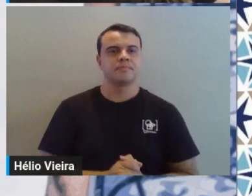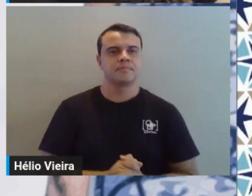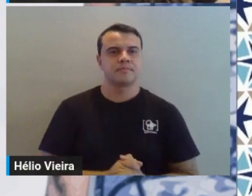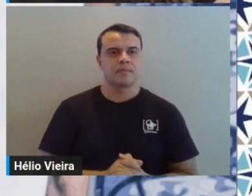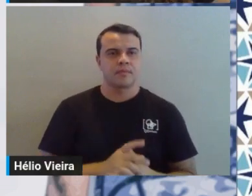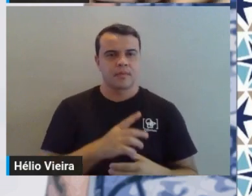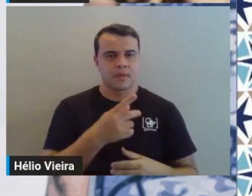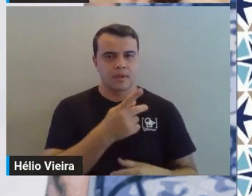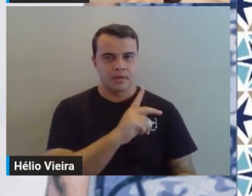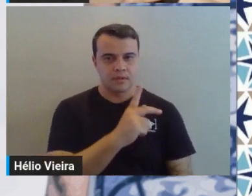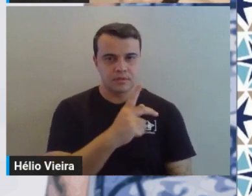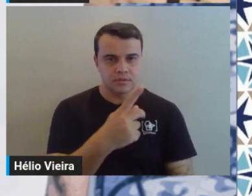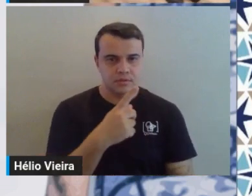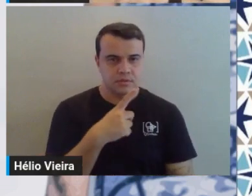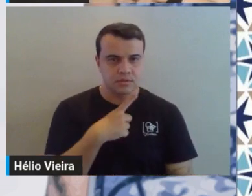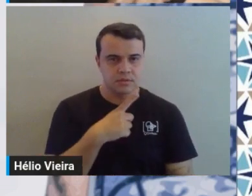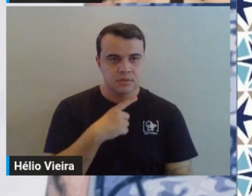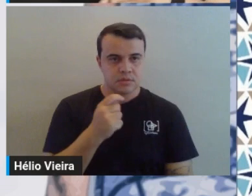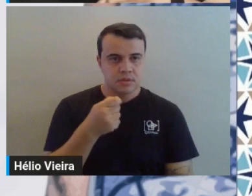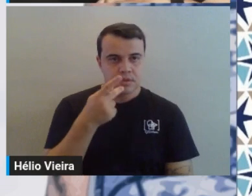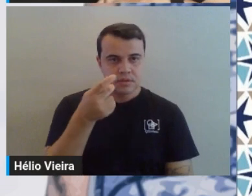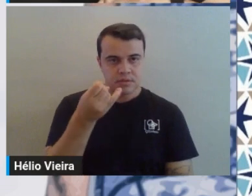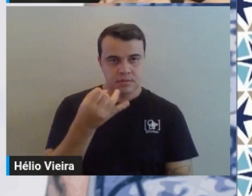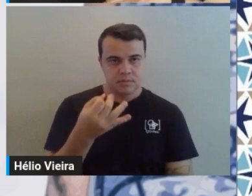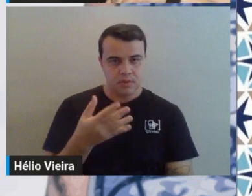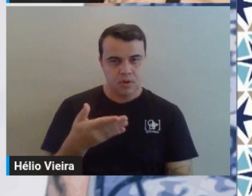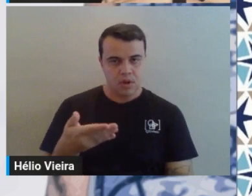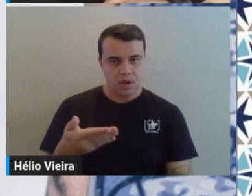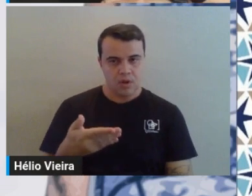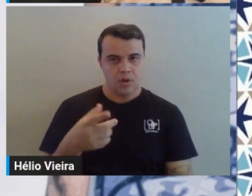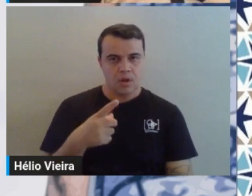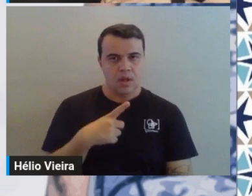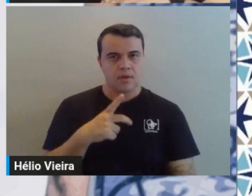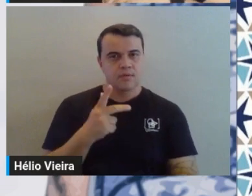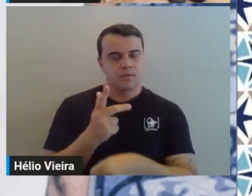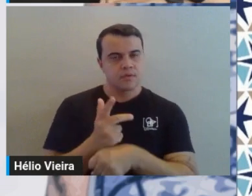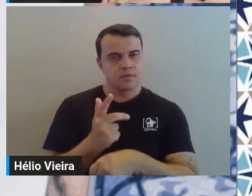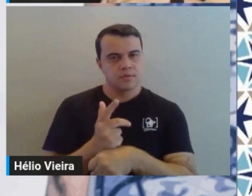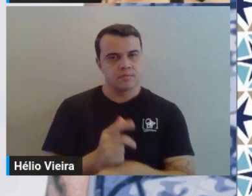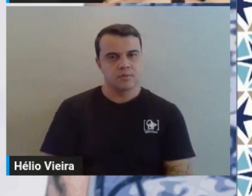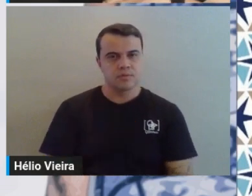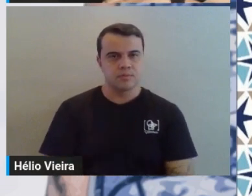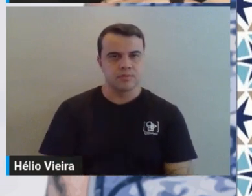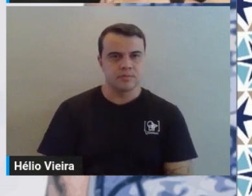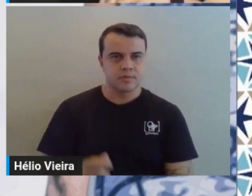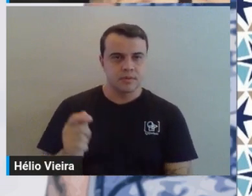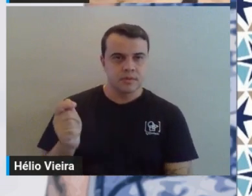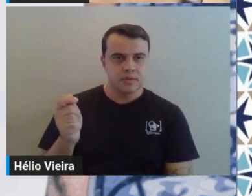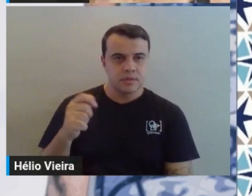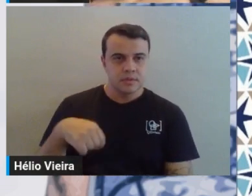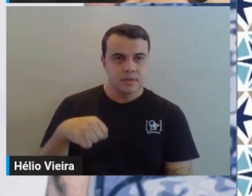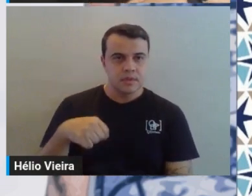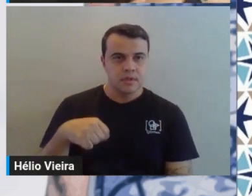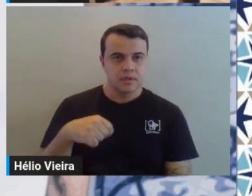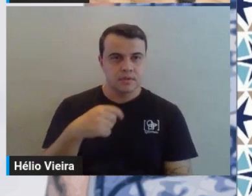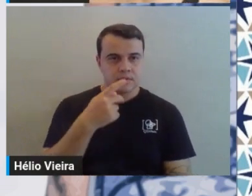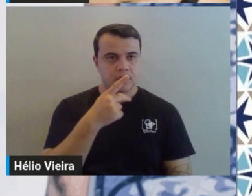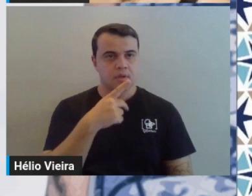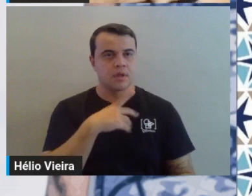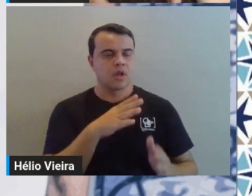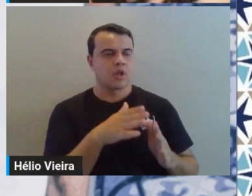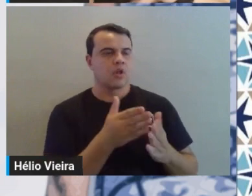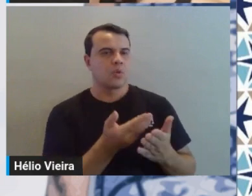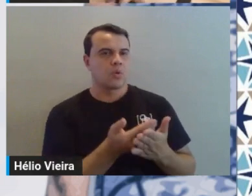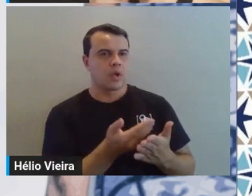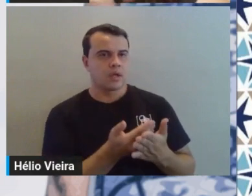nessa história, eu trago para o vídeo de hoje uma proposta já para educação infantil,